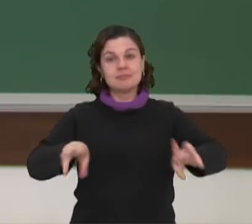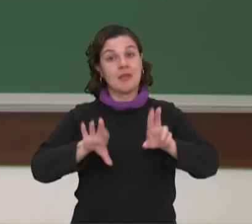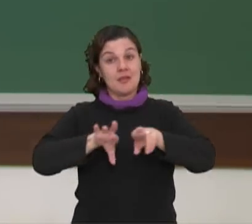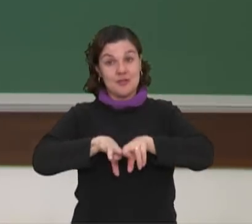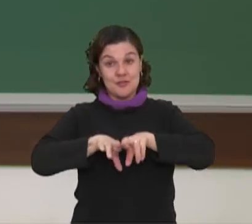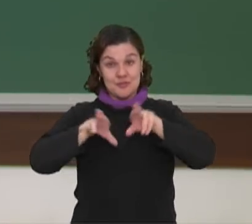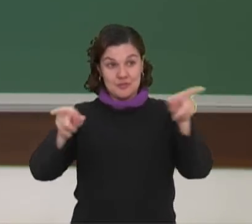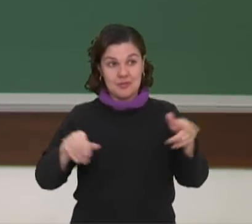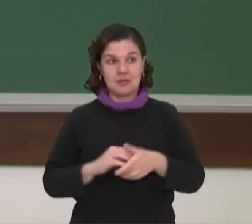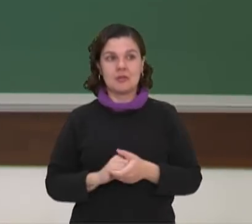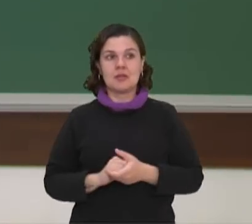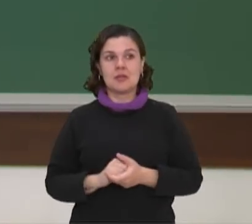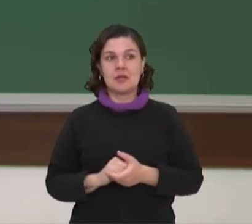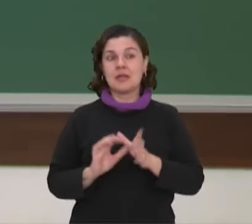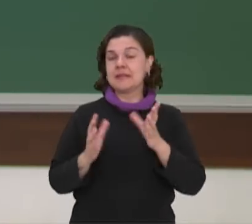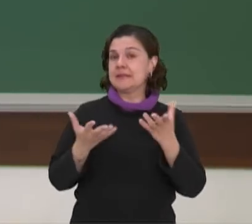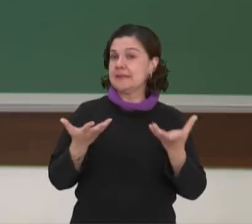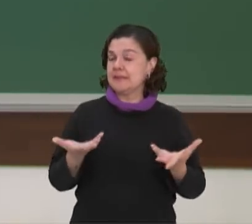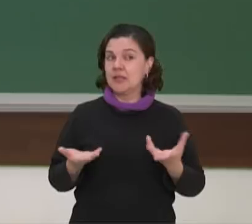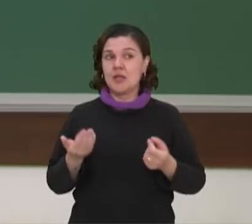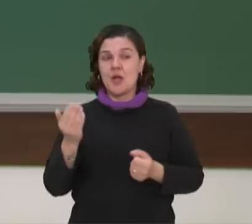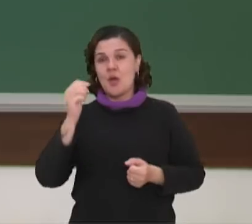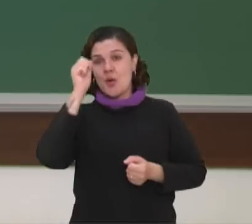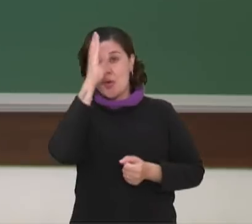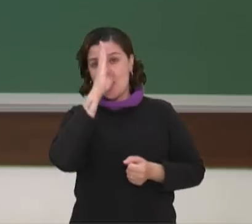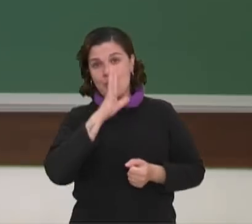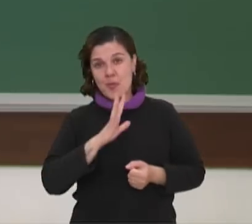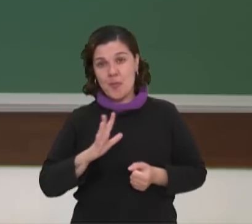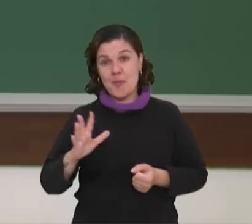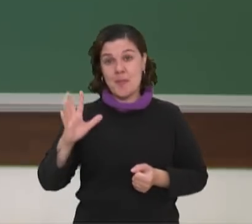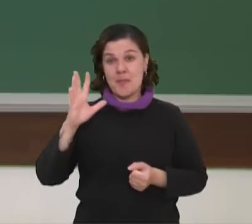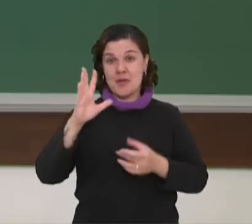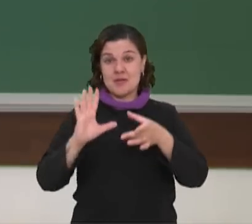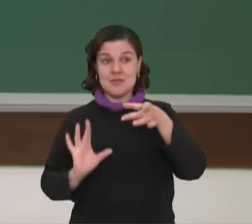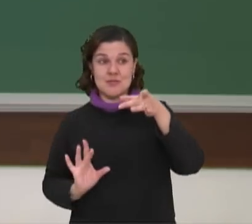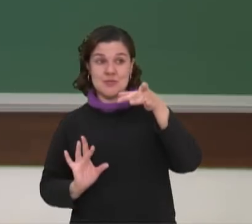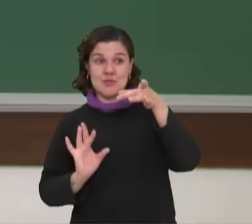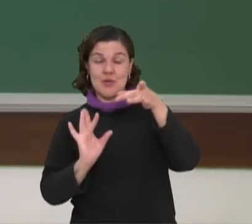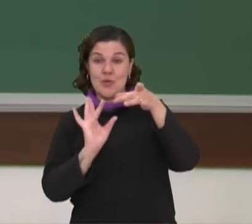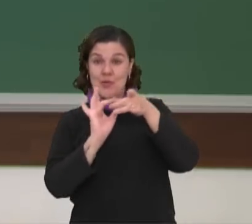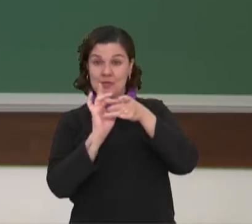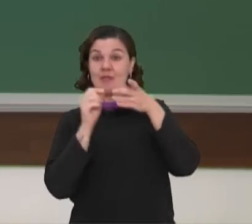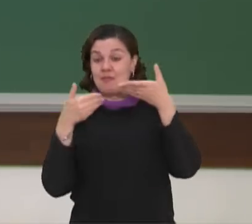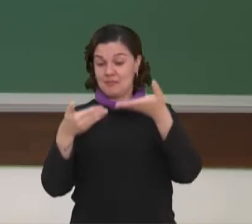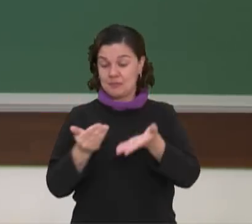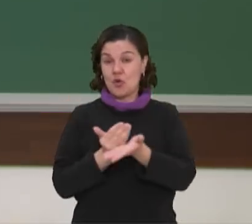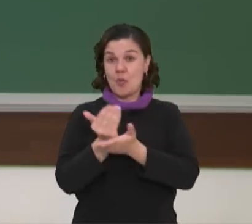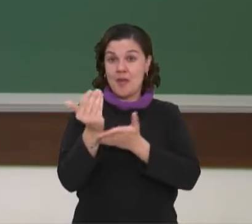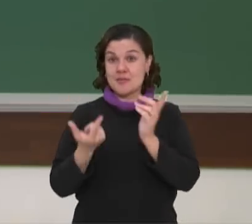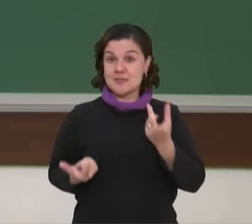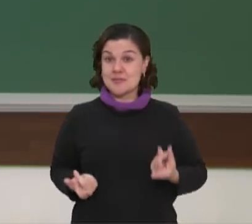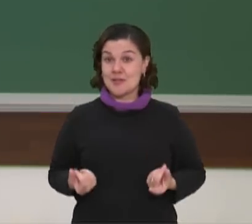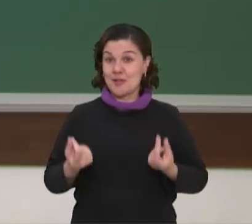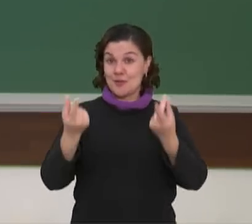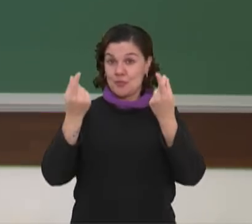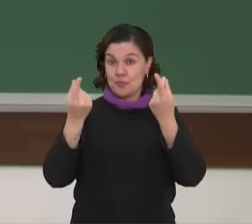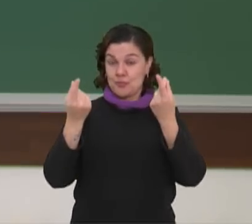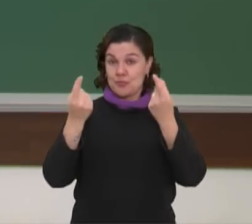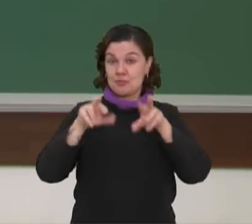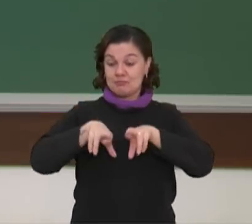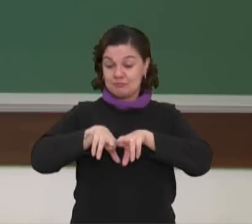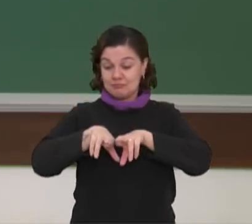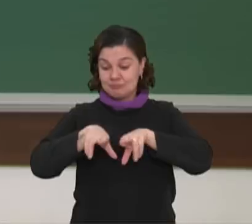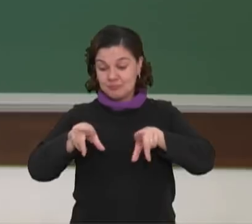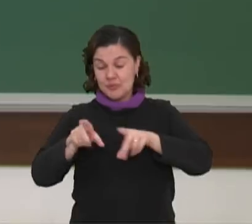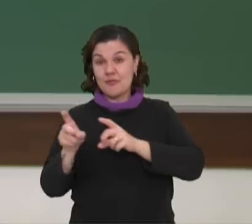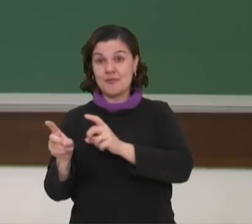aí. Então, o Brasil, a colônia se integra a partir desse núcleo. Muitos comerciantes,